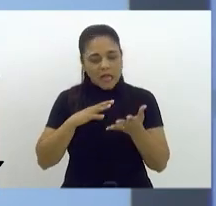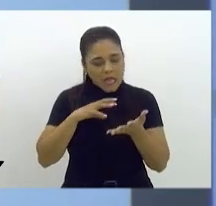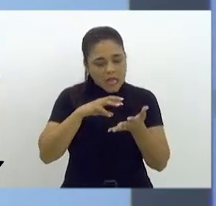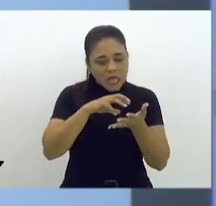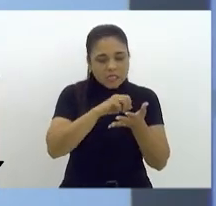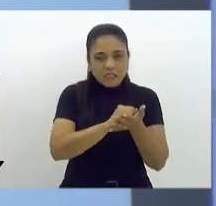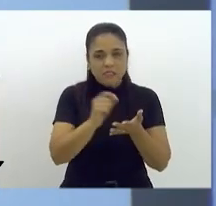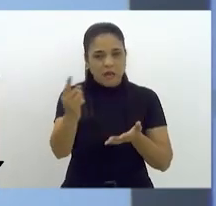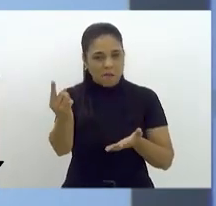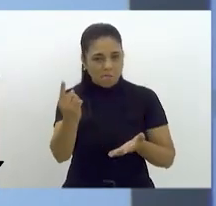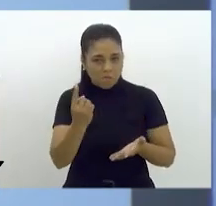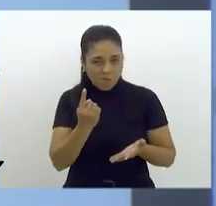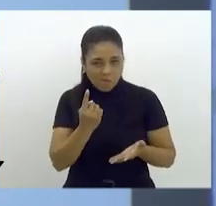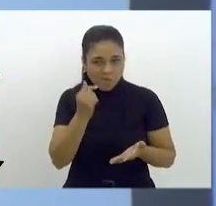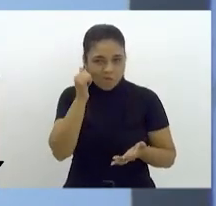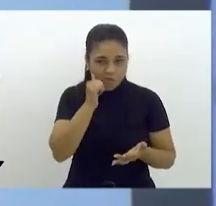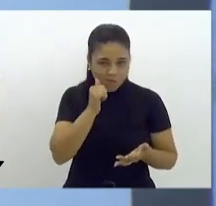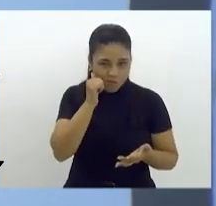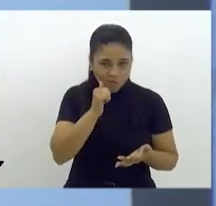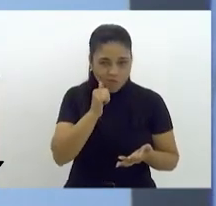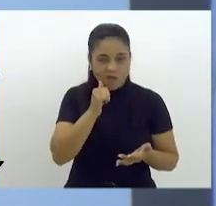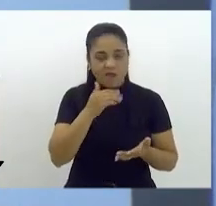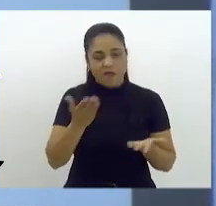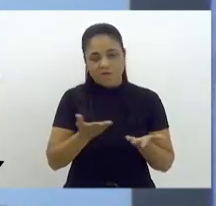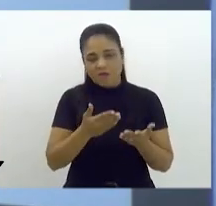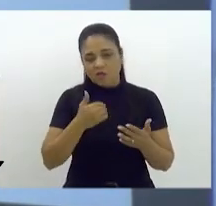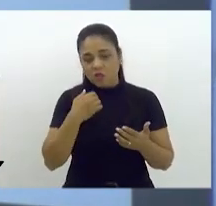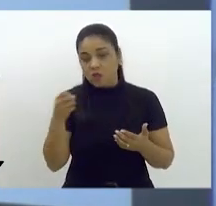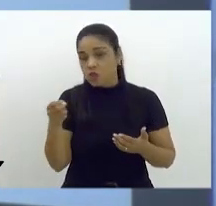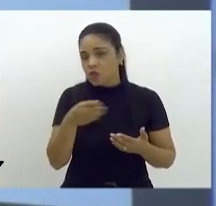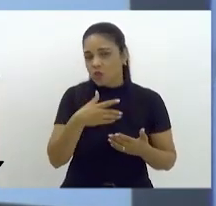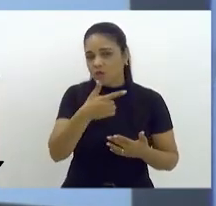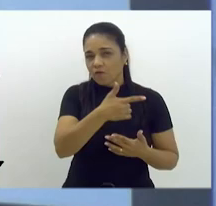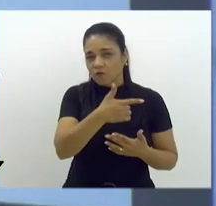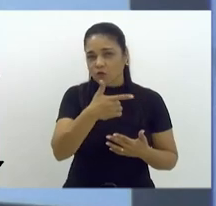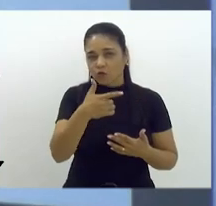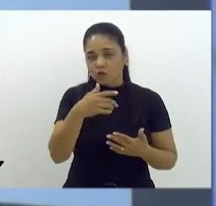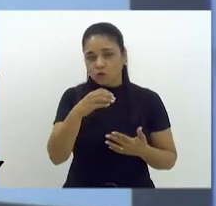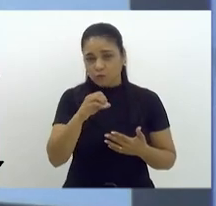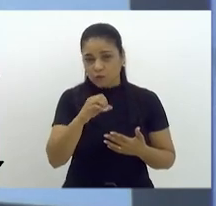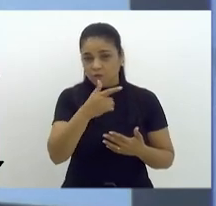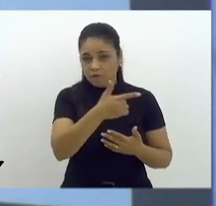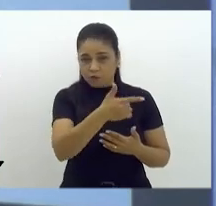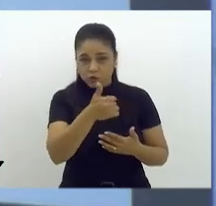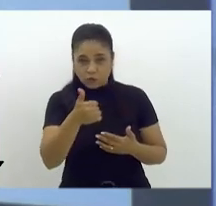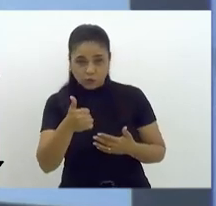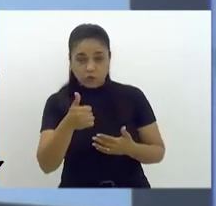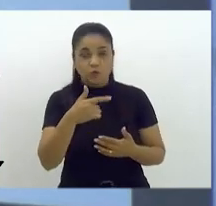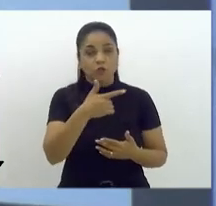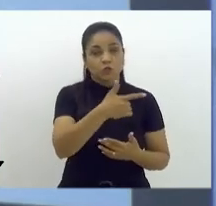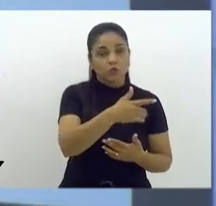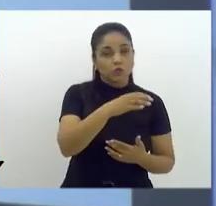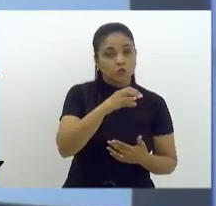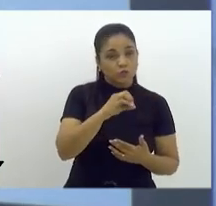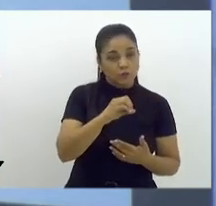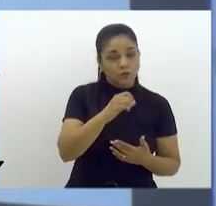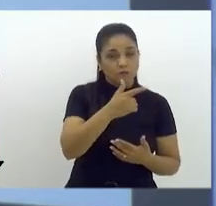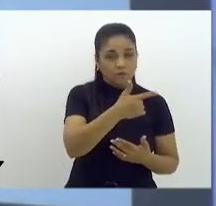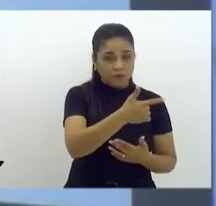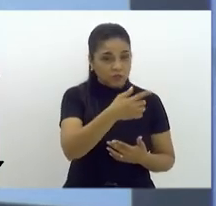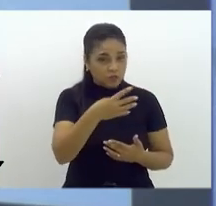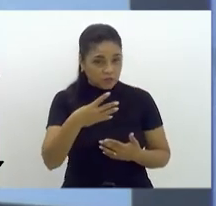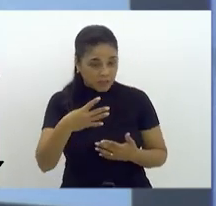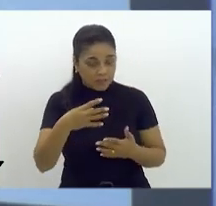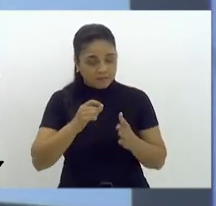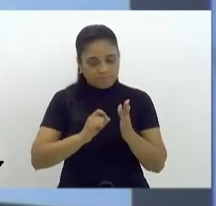registrar esses crimes era muito recente em 2021 é 2022 nós vamos ver um crescimento de registros